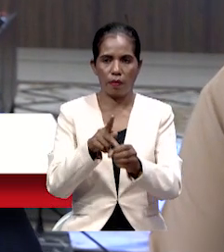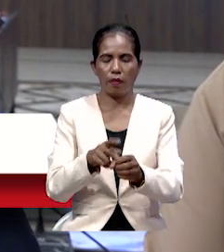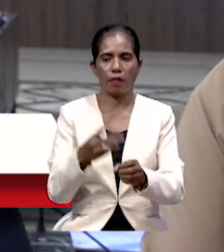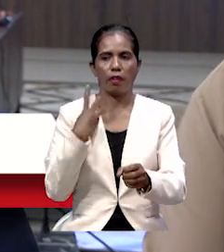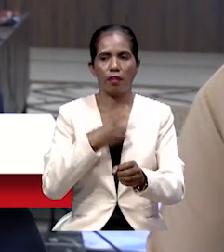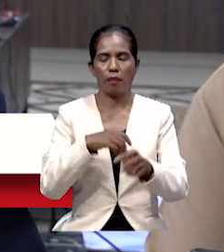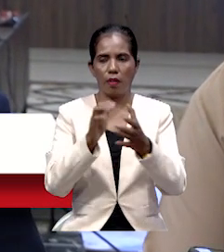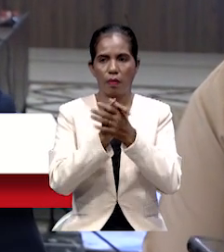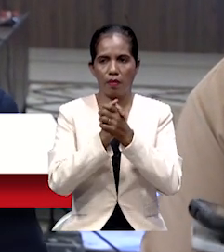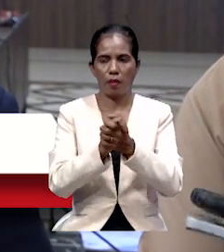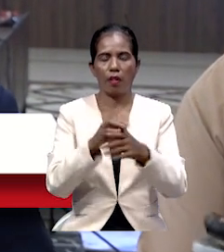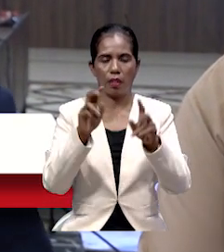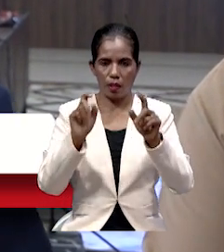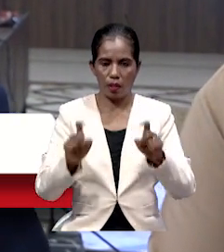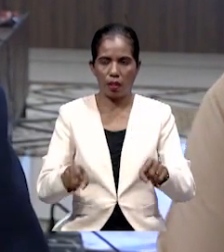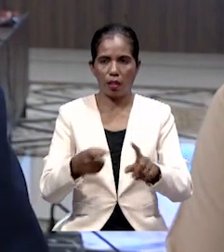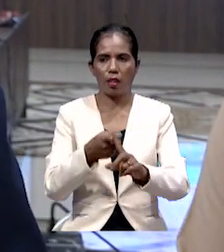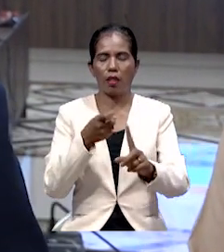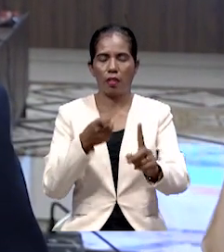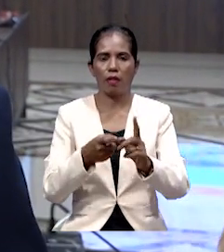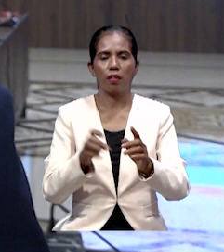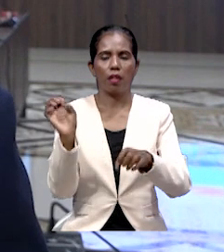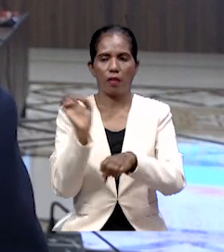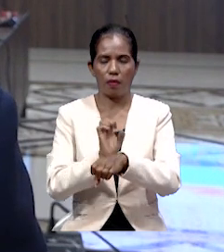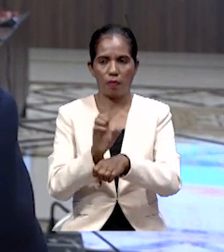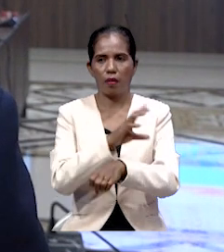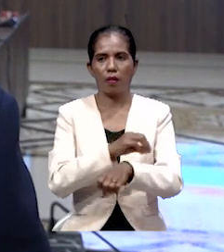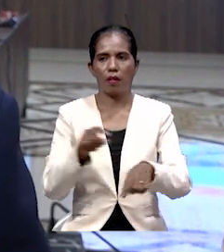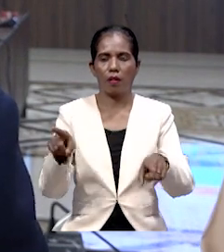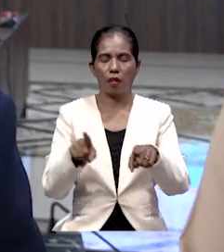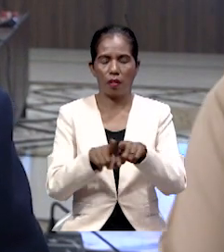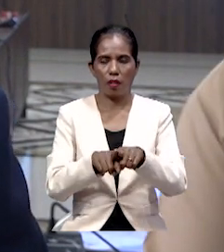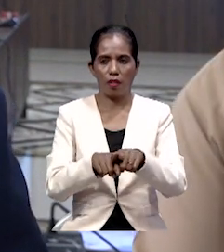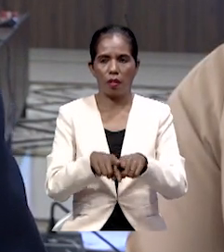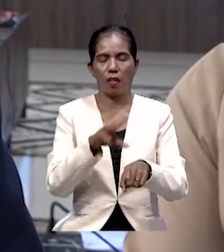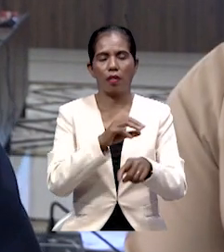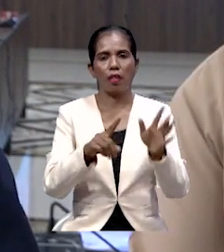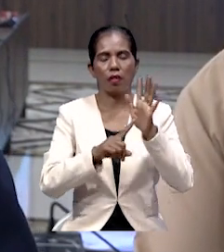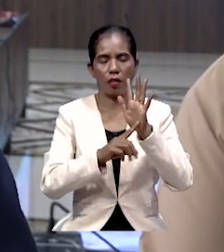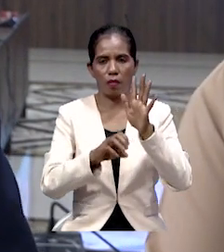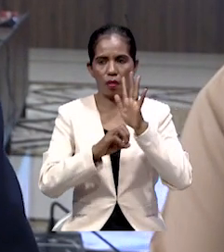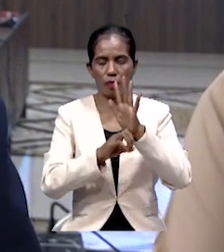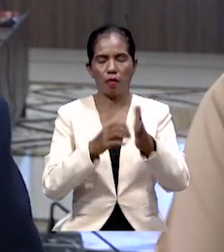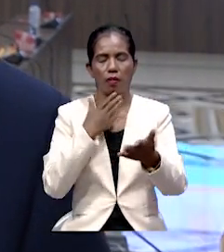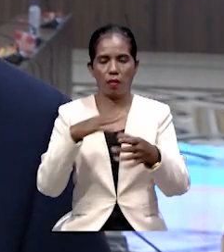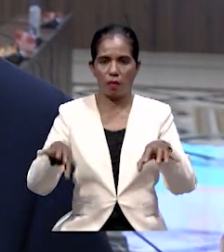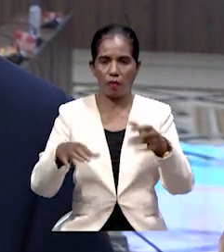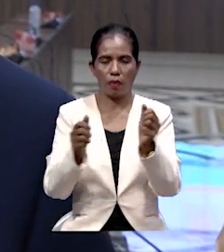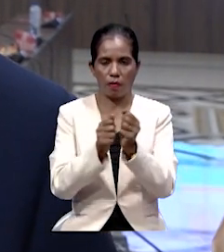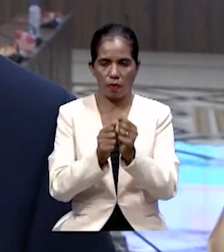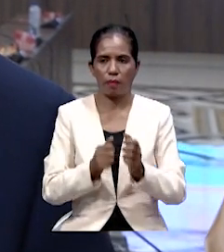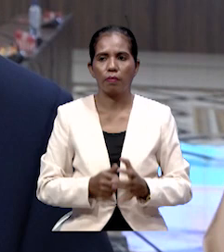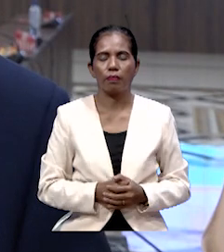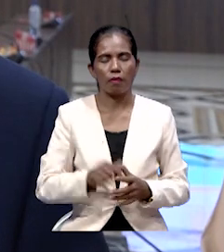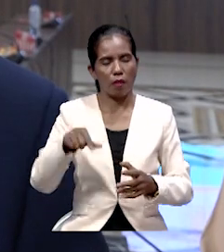doel, realmente, né, tem que ser livre, se diplomacia e economia, anessa um instrumento ou meio será para a doel, realmente, em relação diplomática. O governo